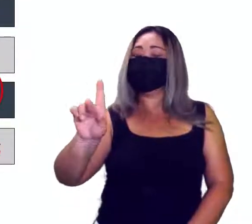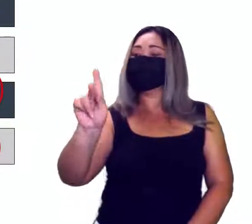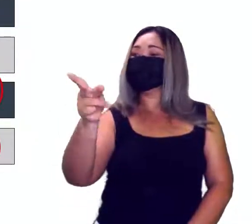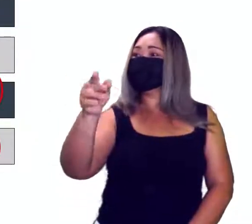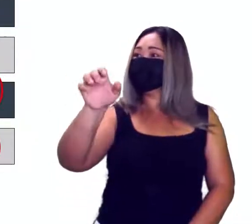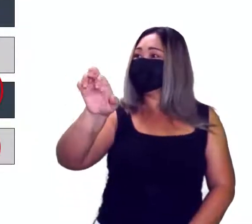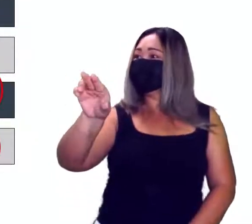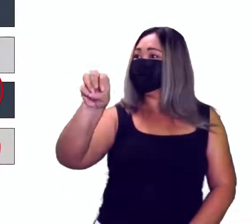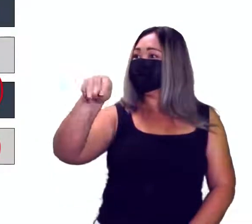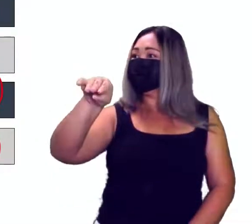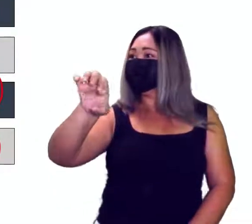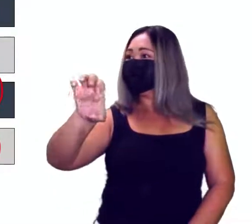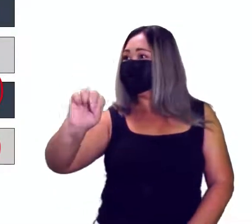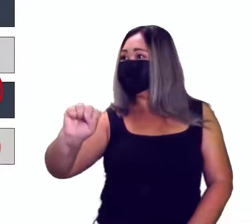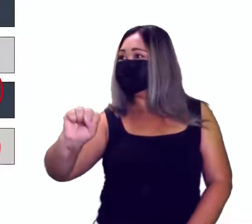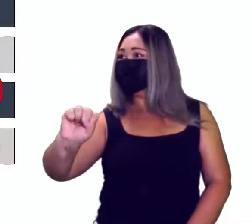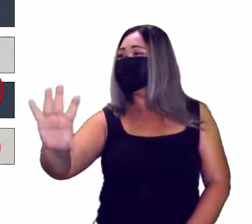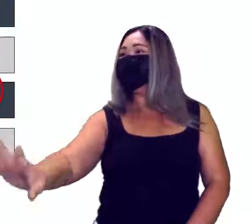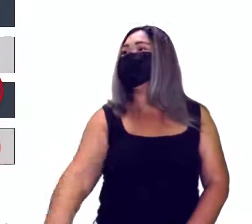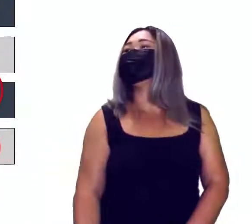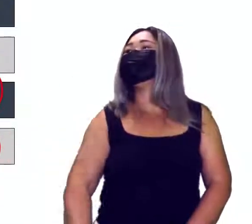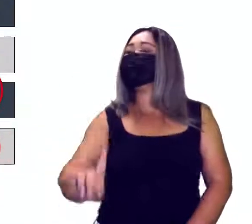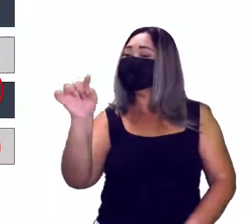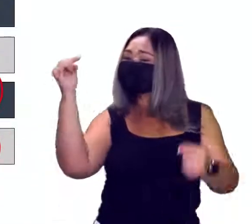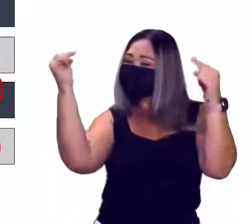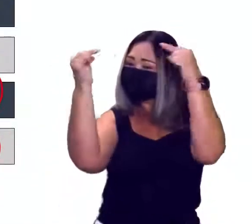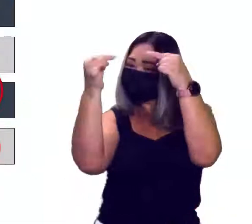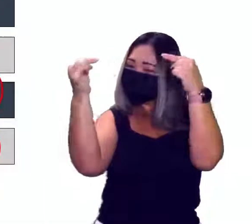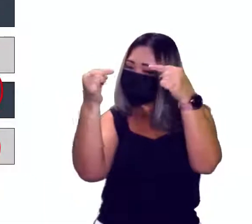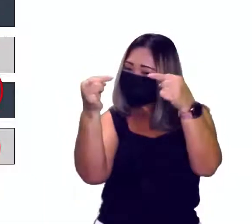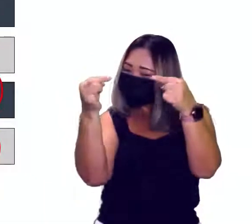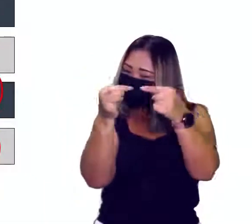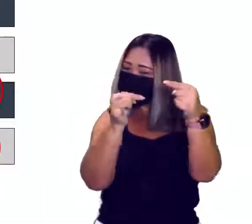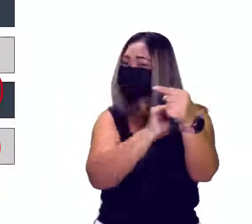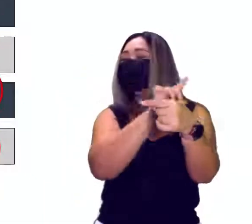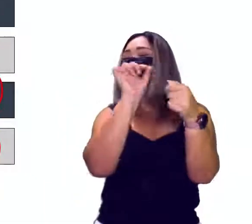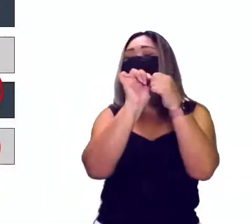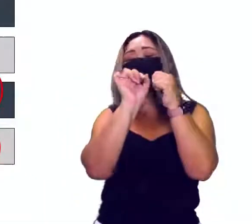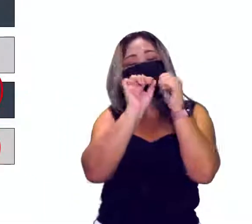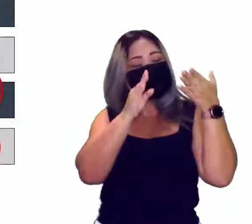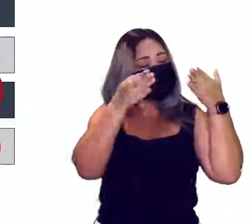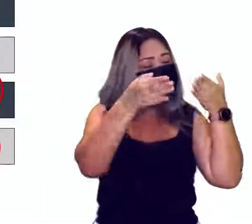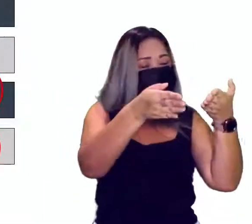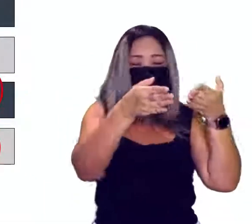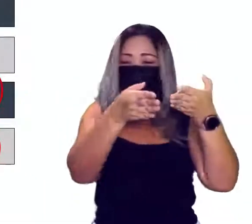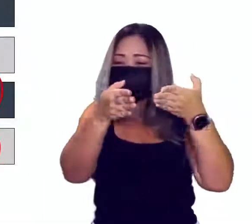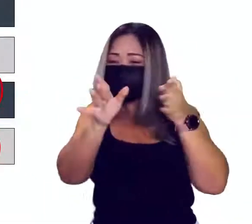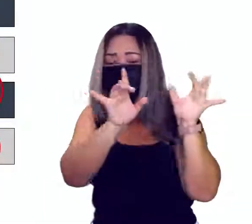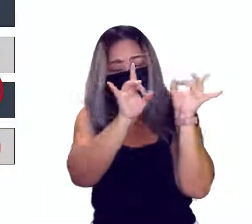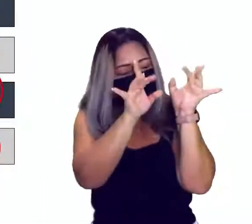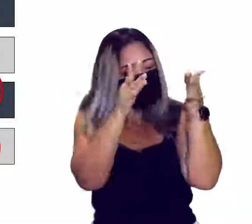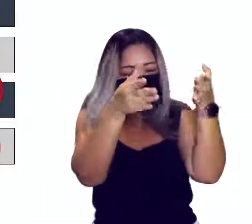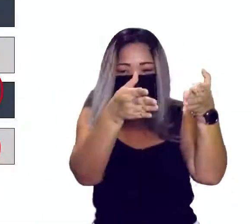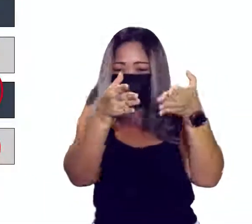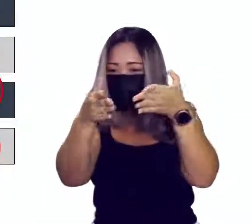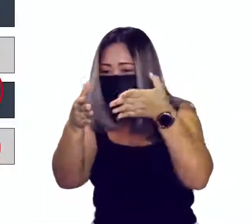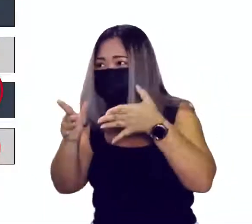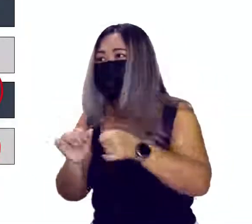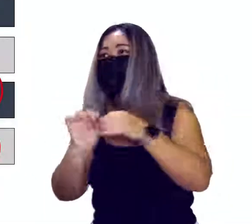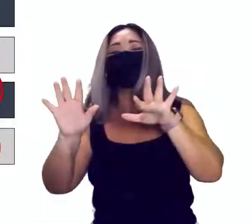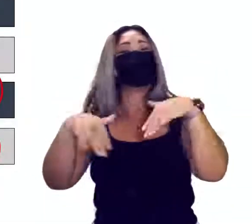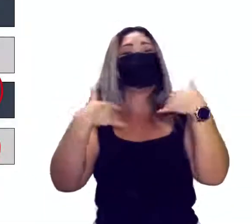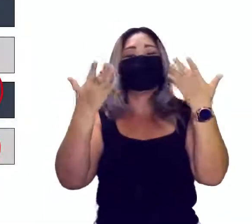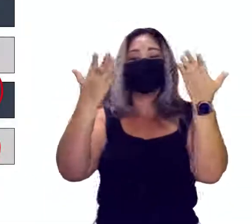que é o mensageiro. Então cada um tem uma função, tá? Cada um deles tem uma função específica.